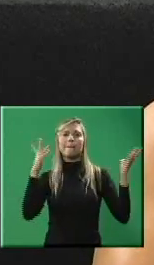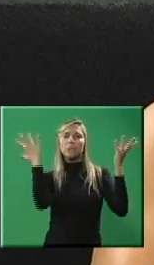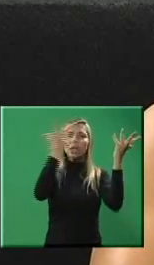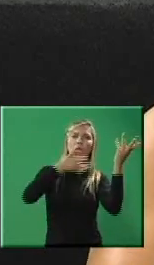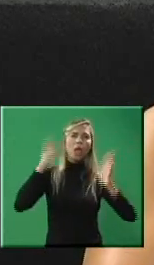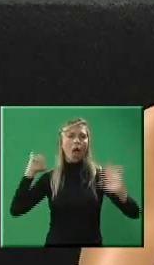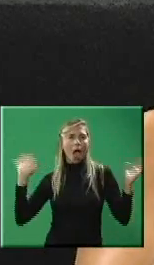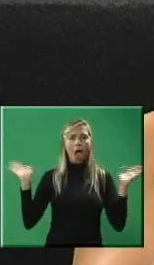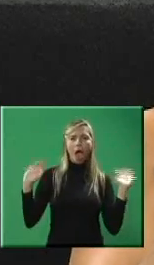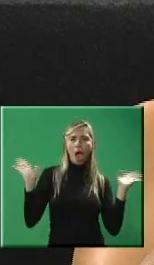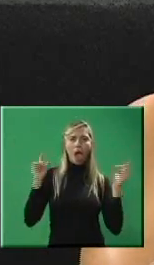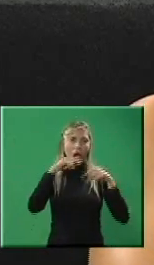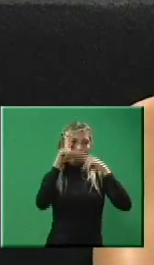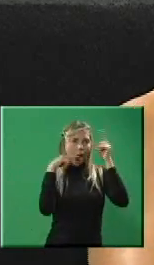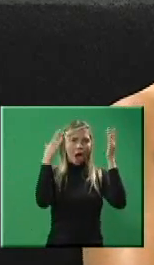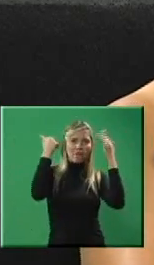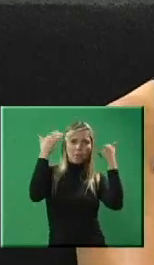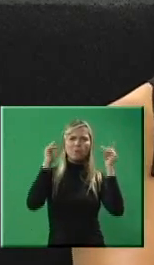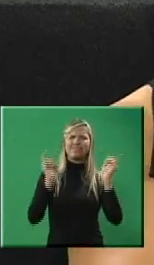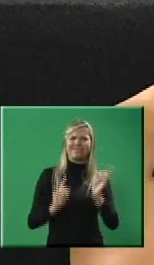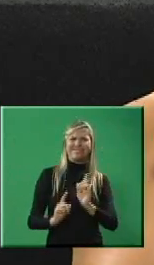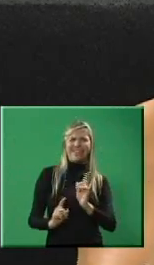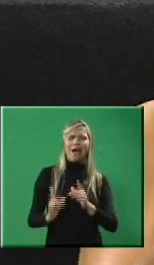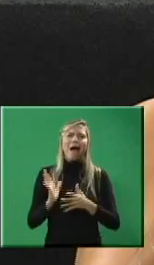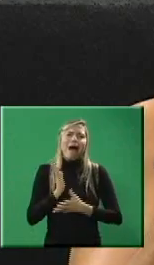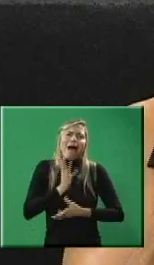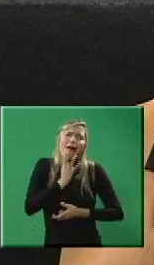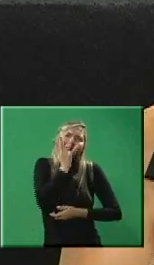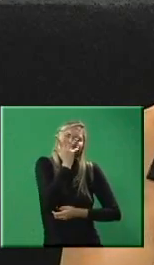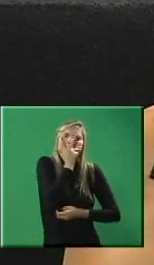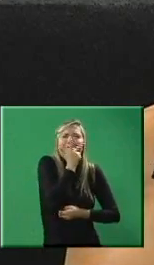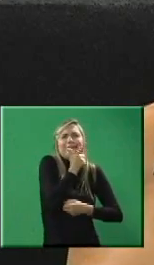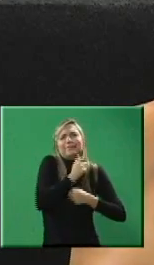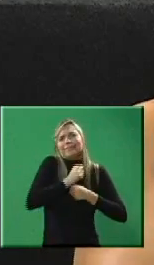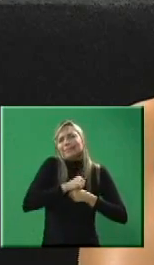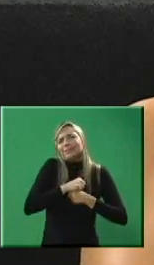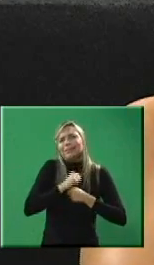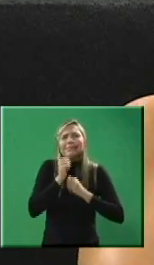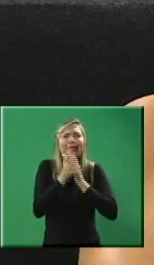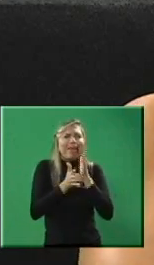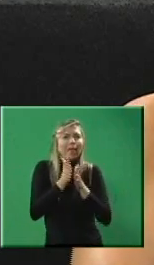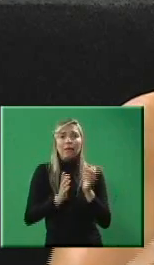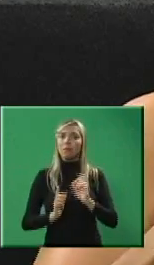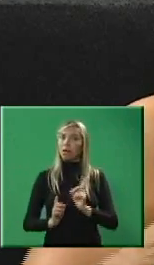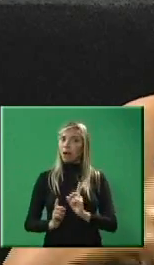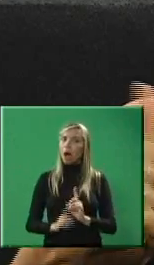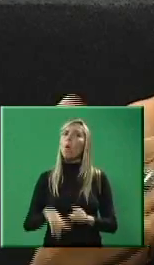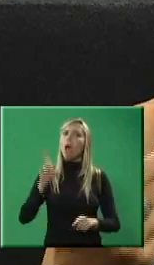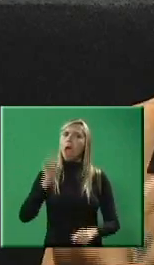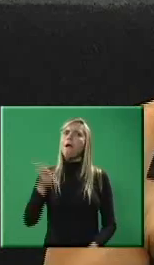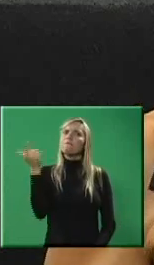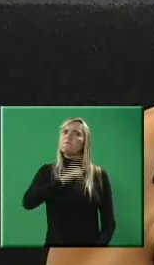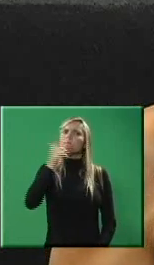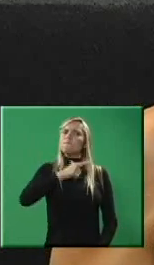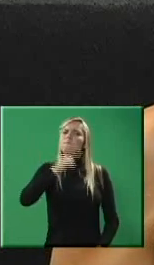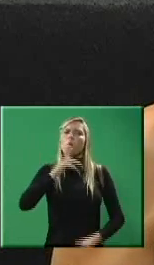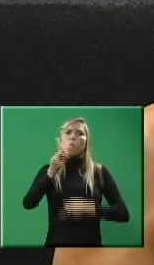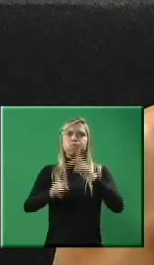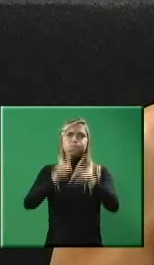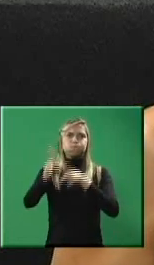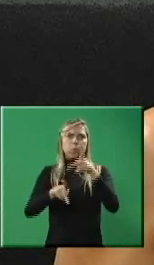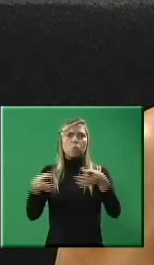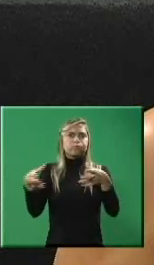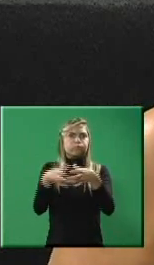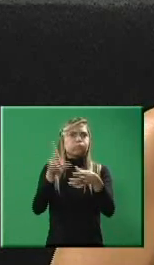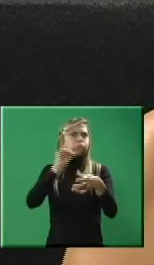um show, enquanto uma coisa bonita, enquanto uma coisa romântica, mas enquanto há uma conquista